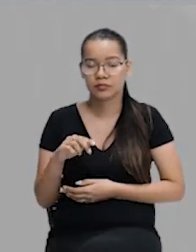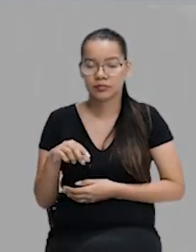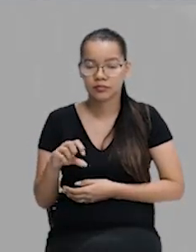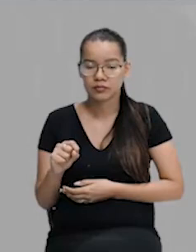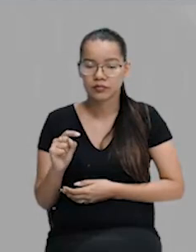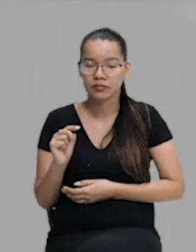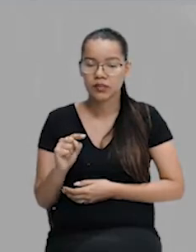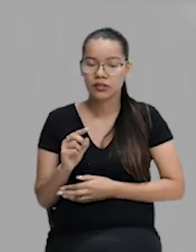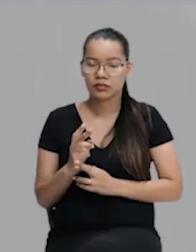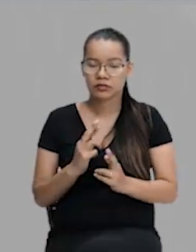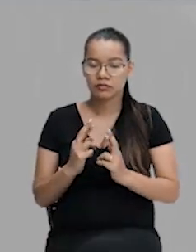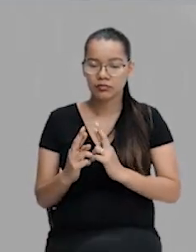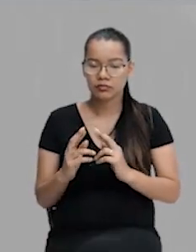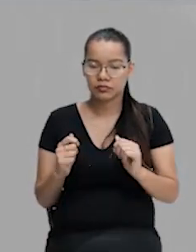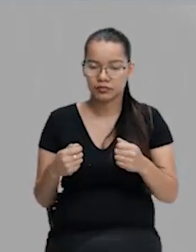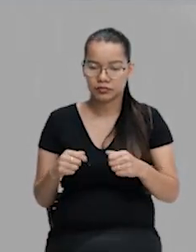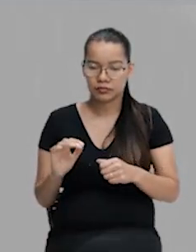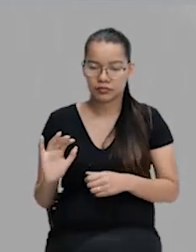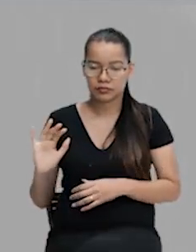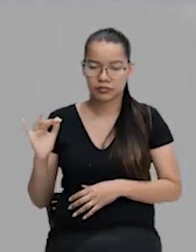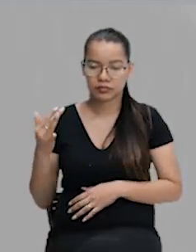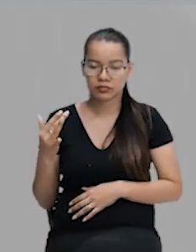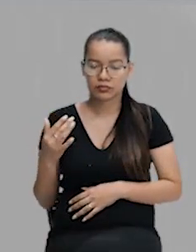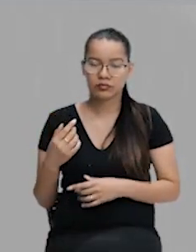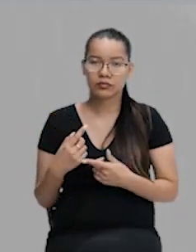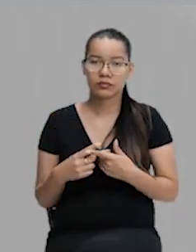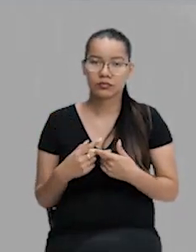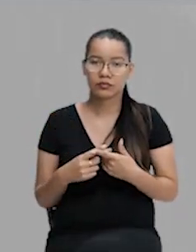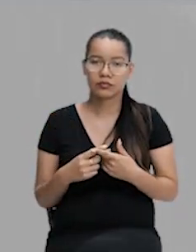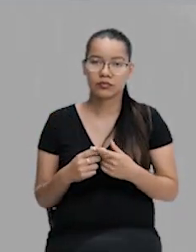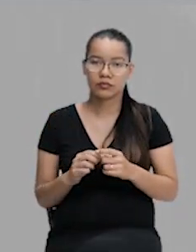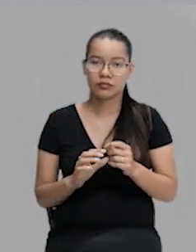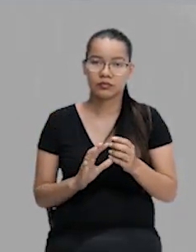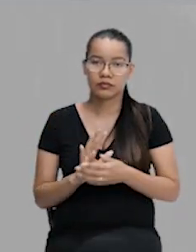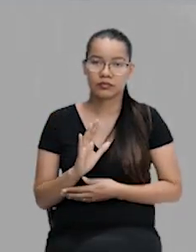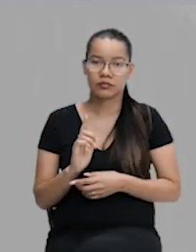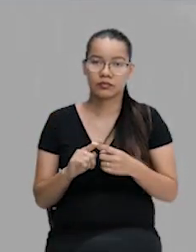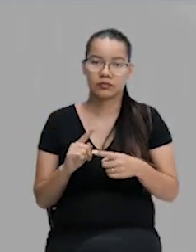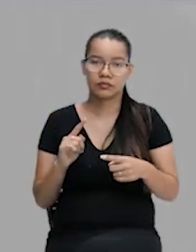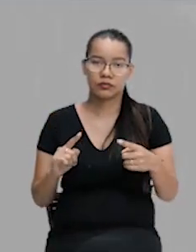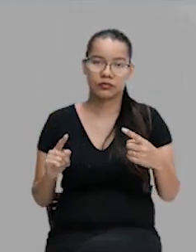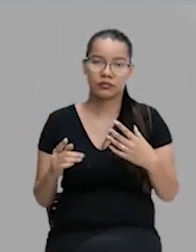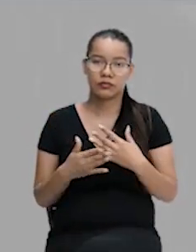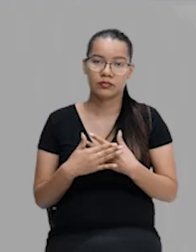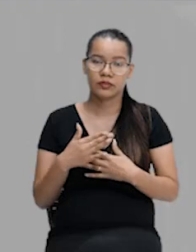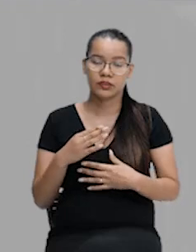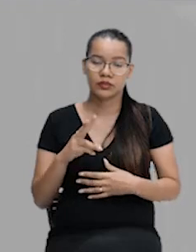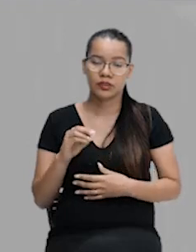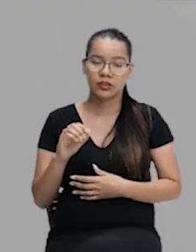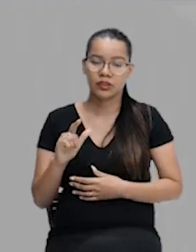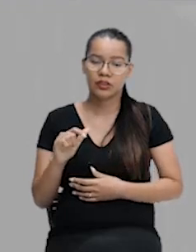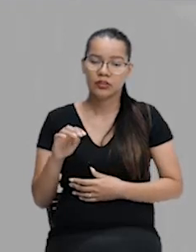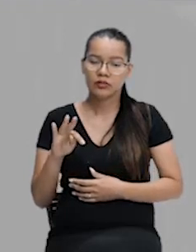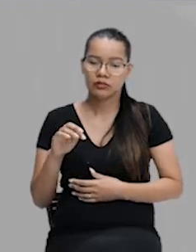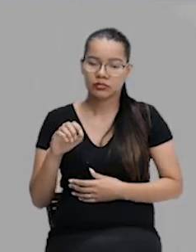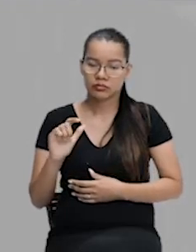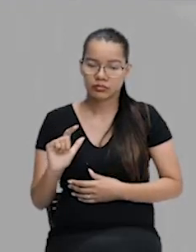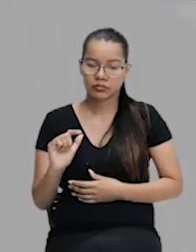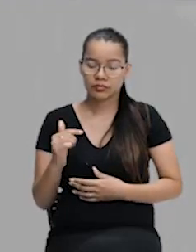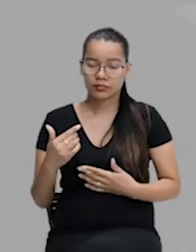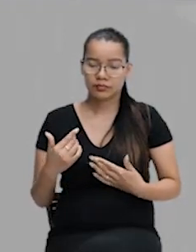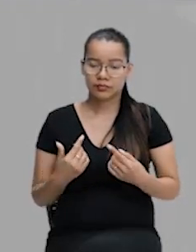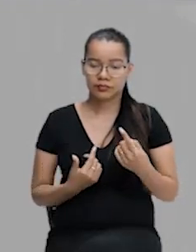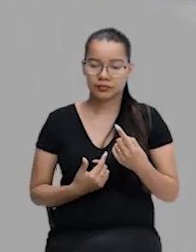pode ocorrer, certo? Porque gerou um produto mais volátil. Então, uma condição para